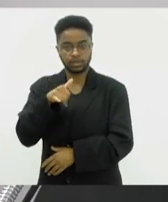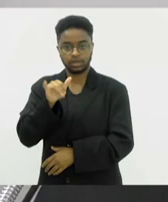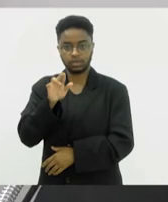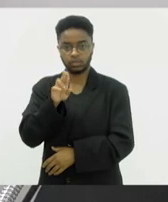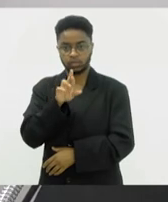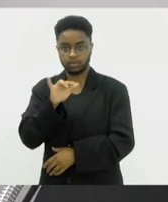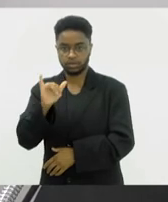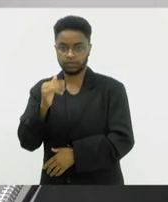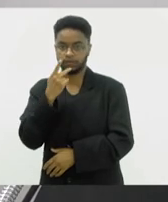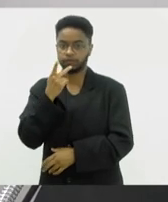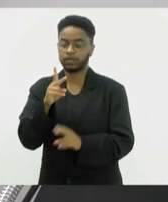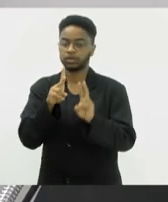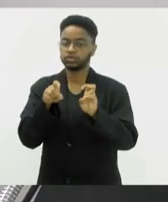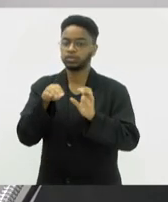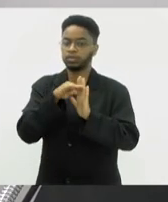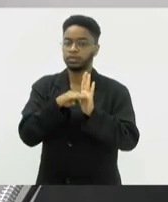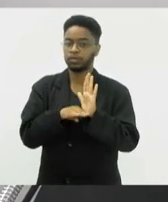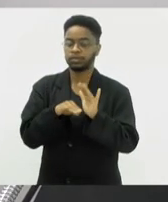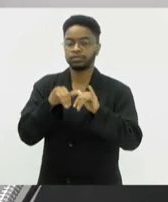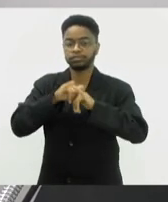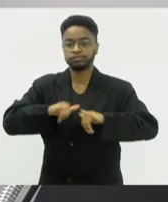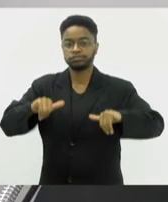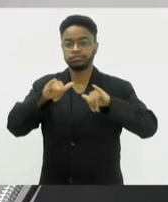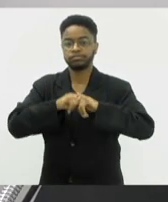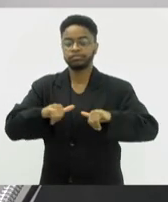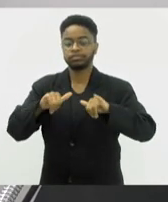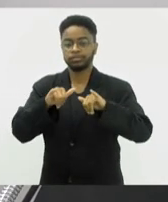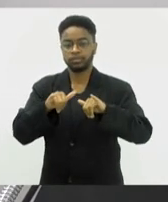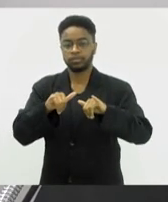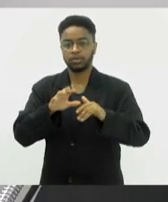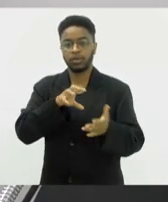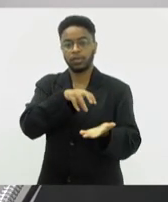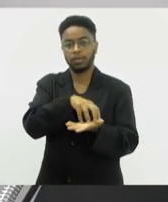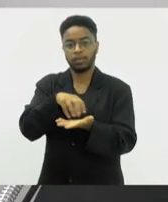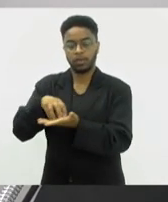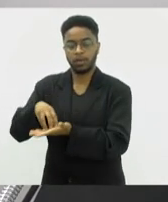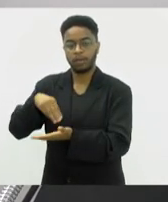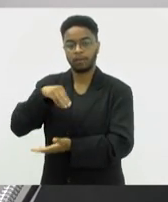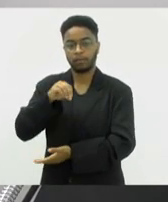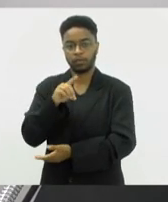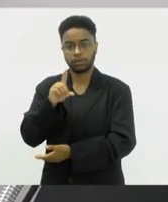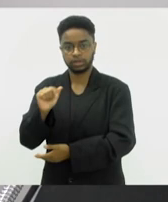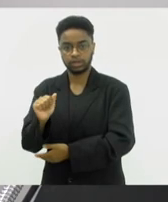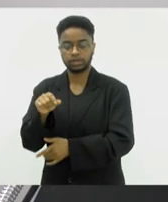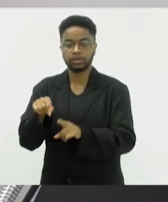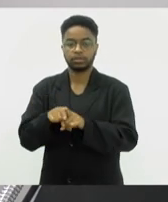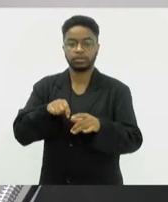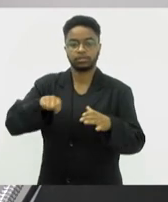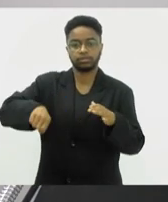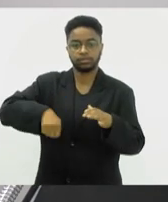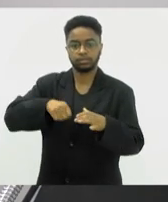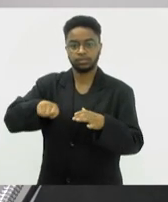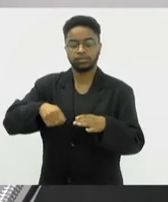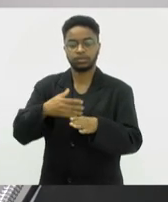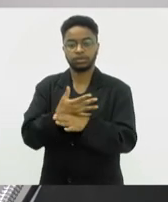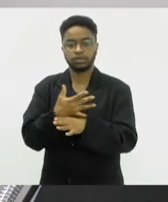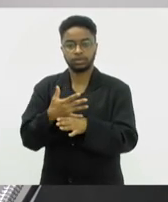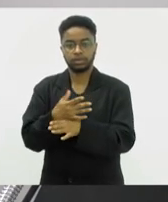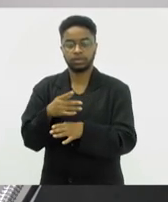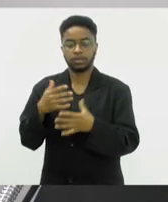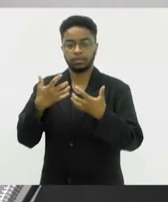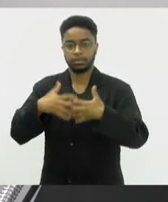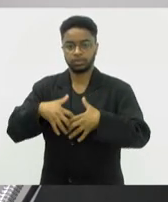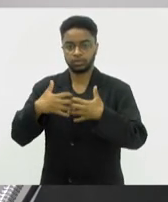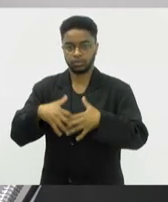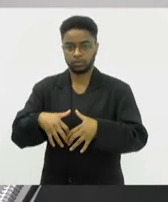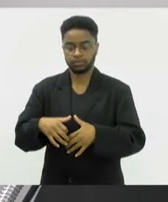que dispõe sobre o programa de publicidade e propaganda de polos de moda e gastronômicos do município de